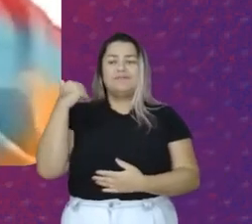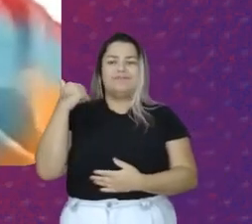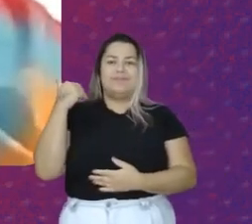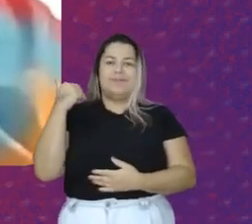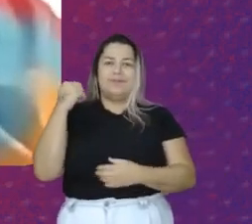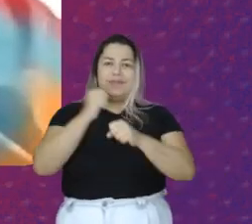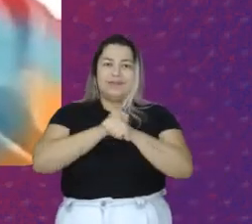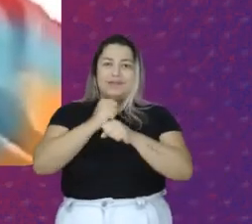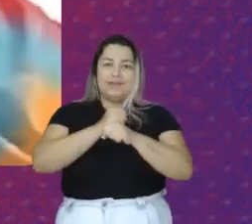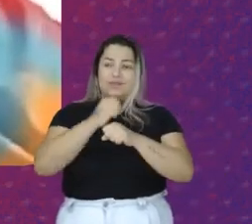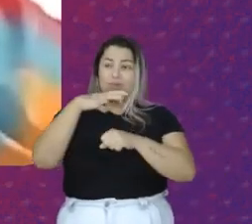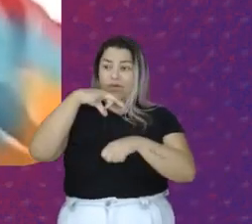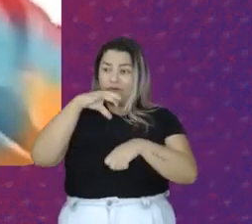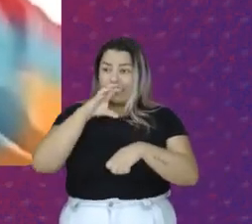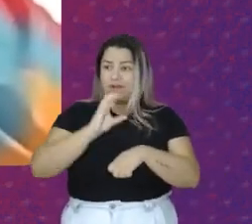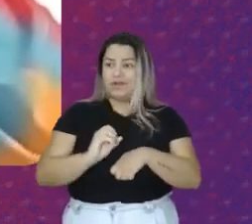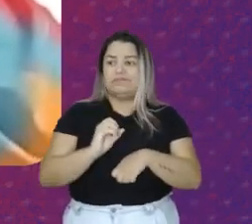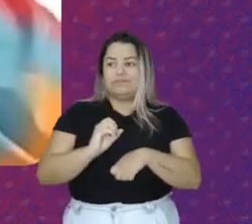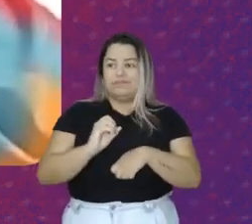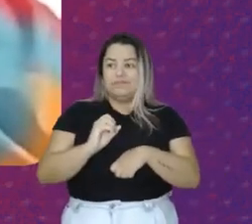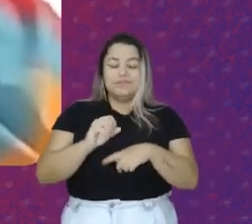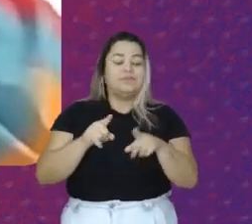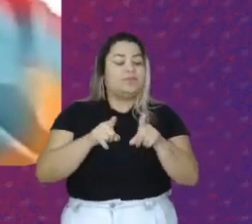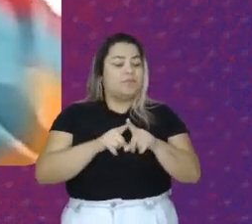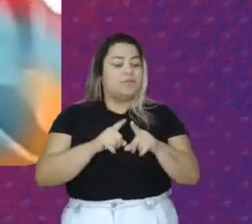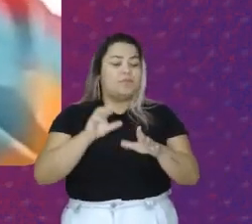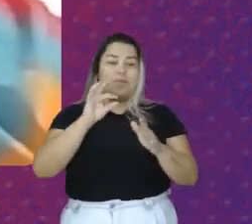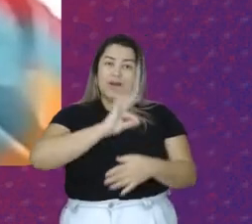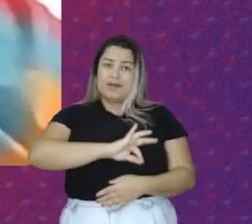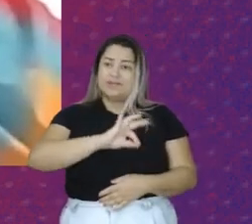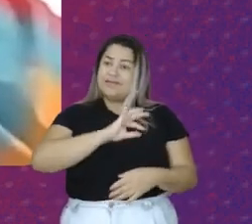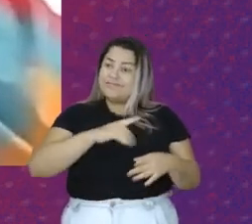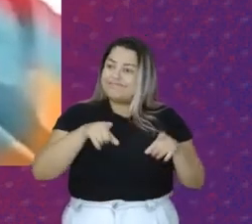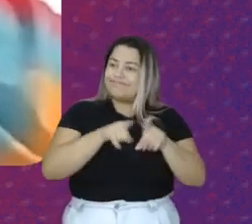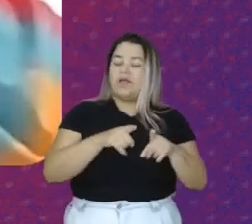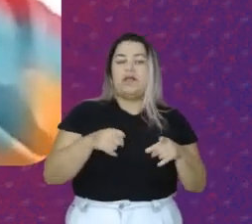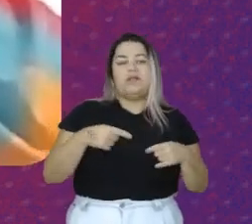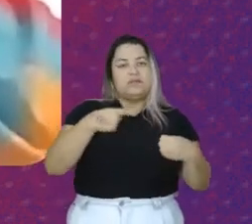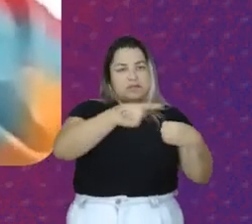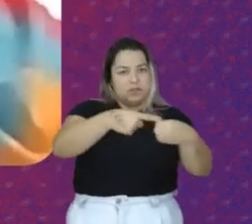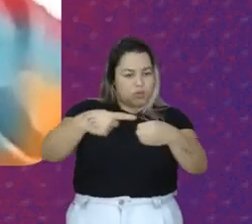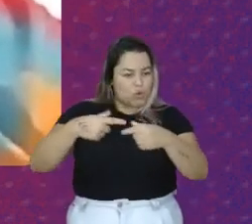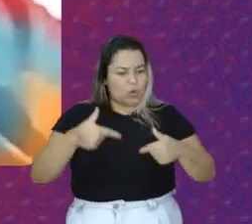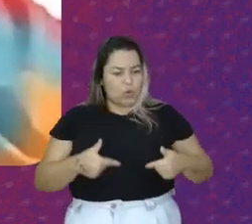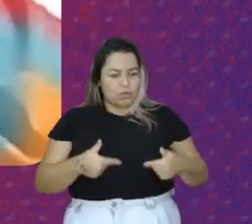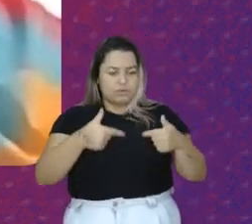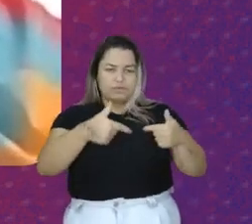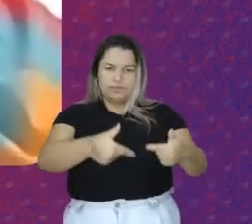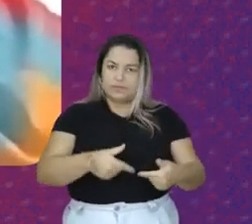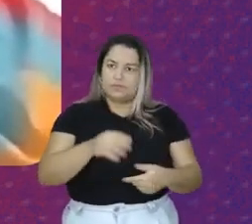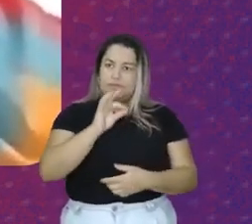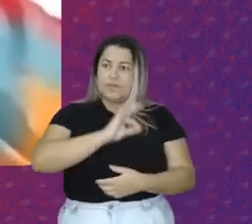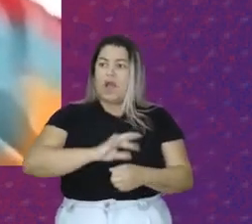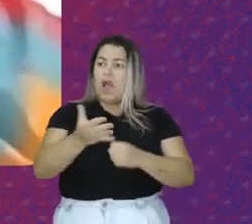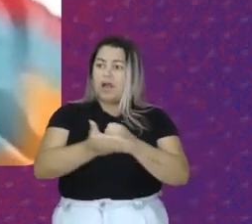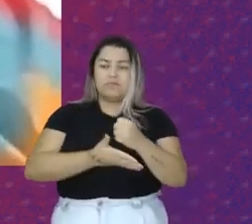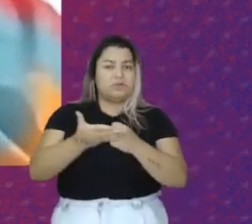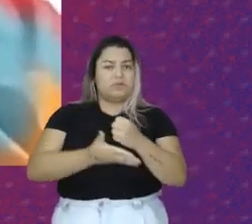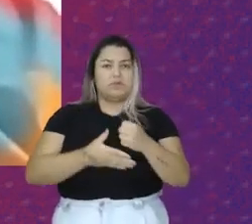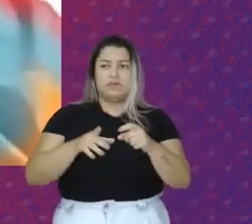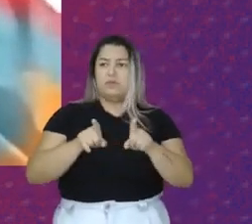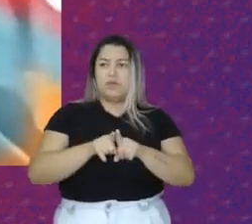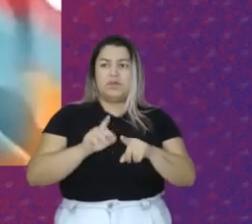90, a necessidade de garantir uma renda básica de cidadania. E quando nós lutamos para ter renda básica, nós não estamos